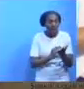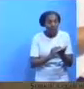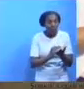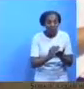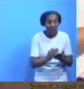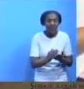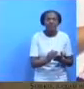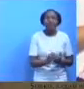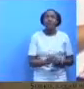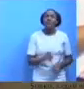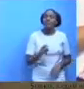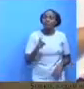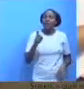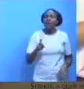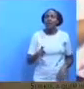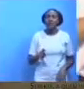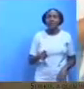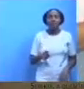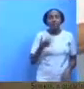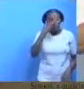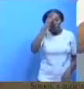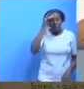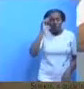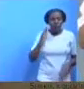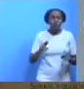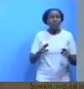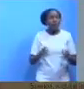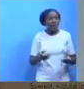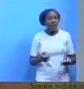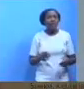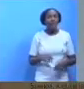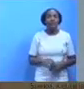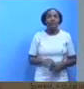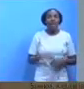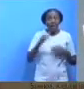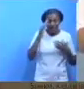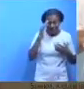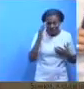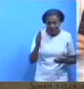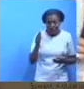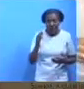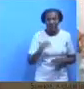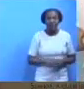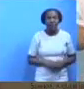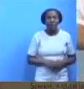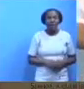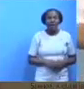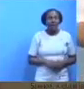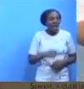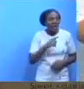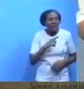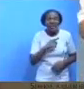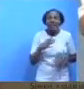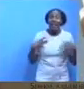linha reta. Dando volta dá mais, uns 90. O rio Iguaçu nasce a